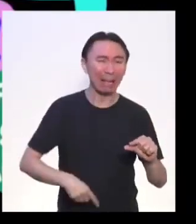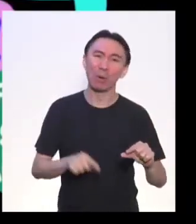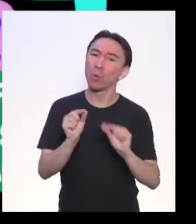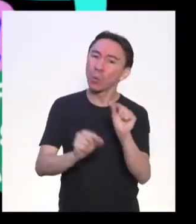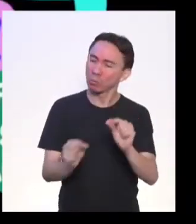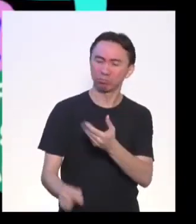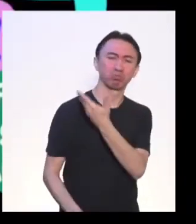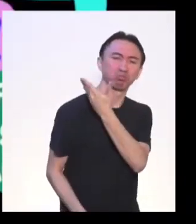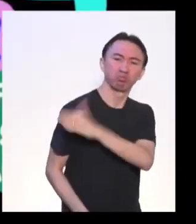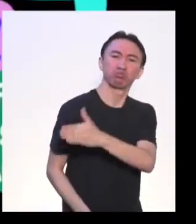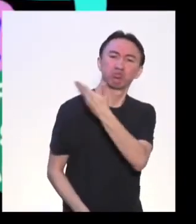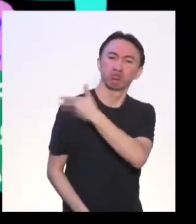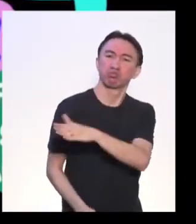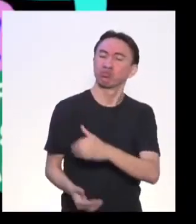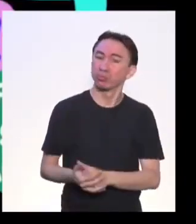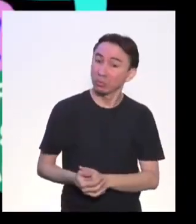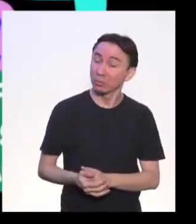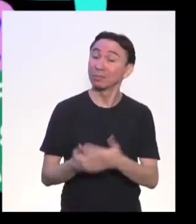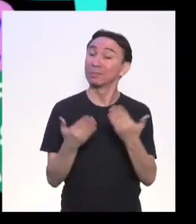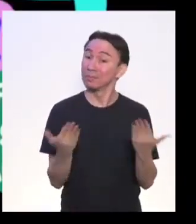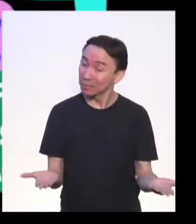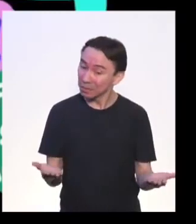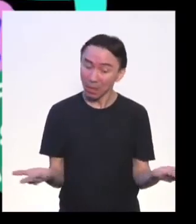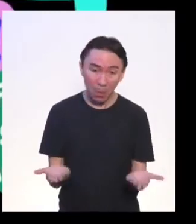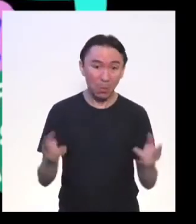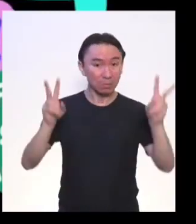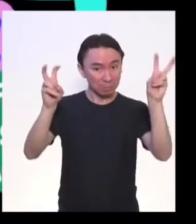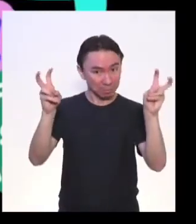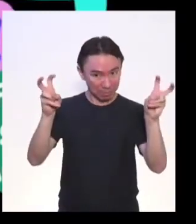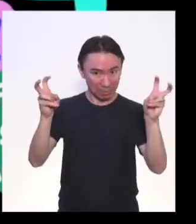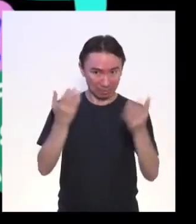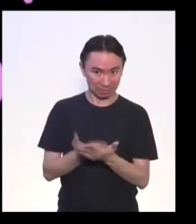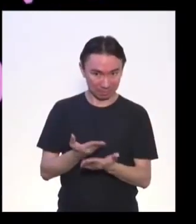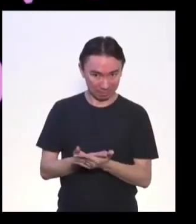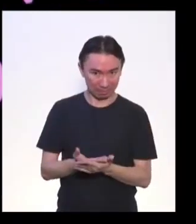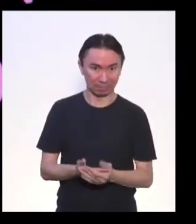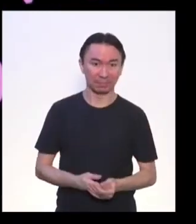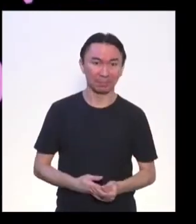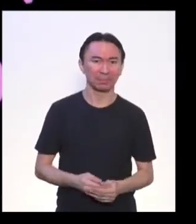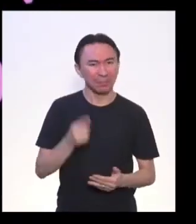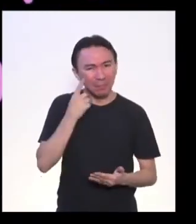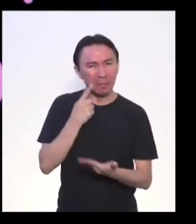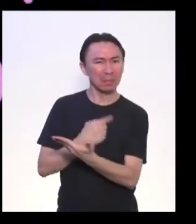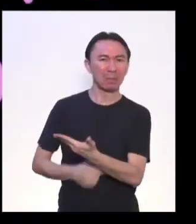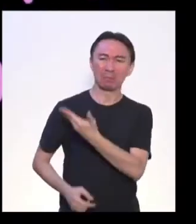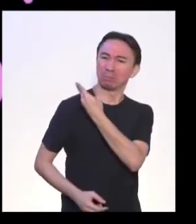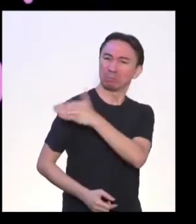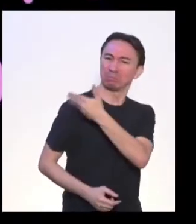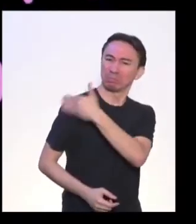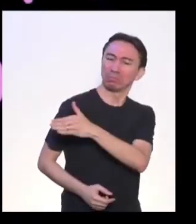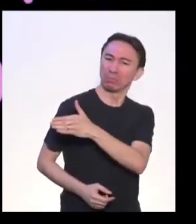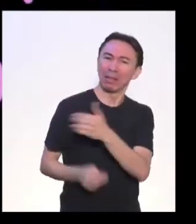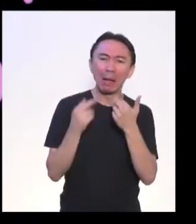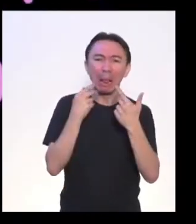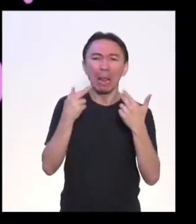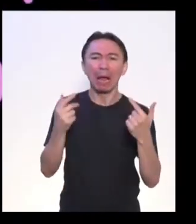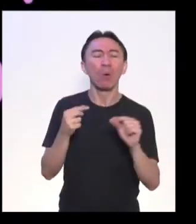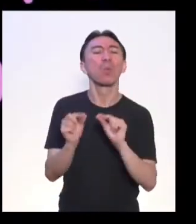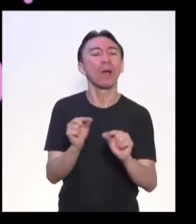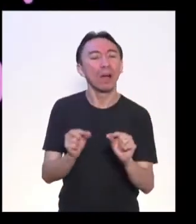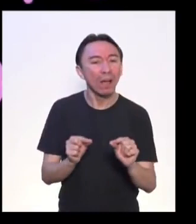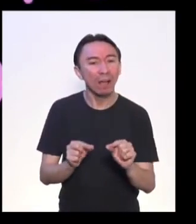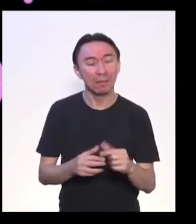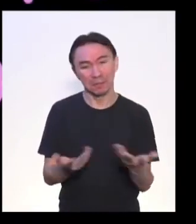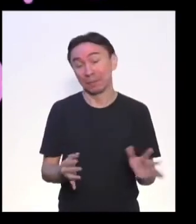bastante preconceituosa. E esse é o tema da nossa aula de hoje. Preconceito linguístico, que é achar que